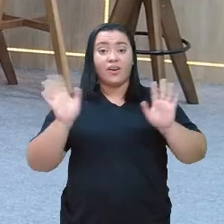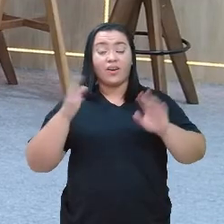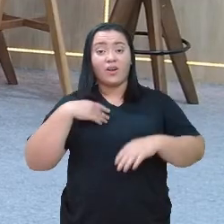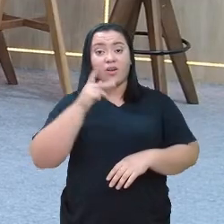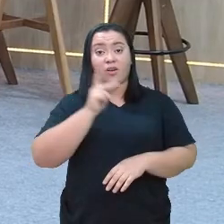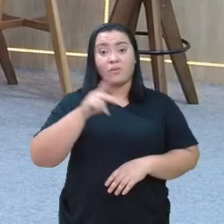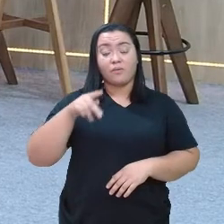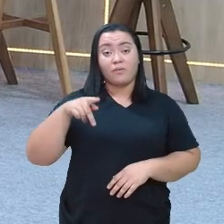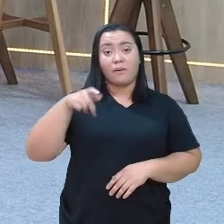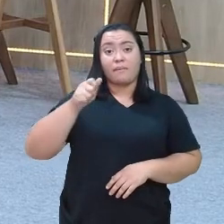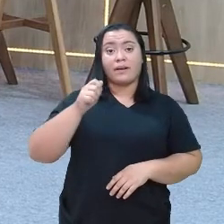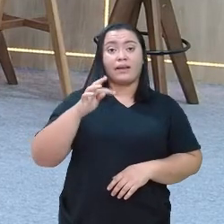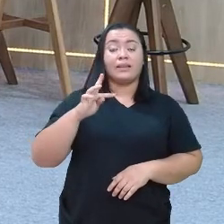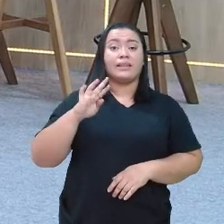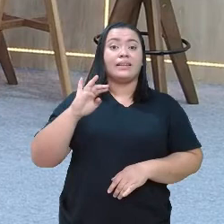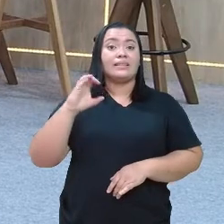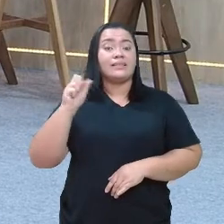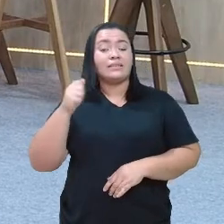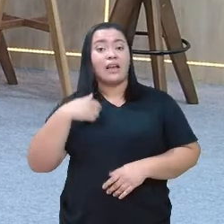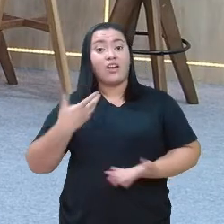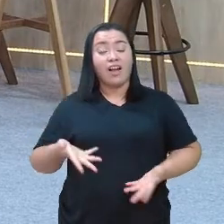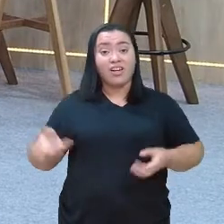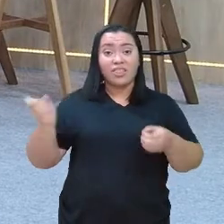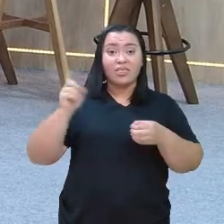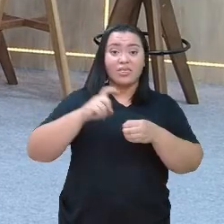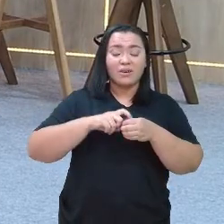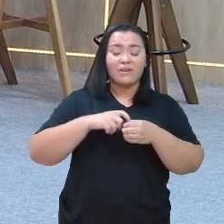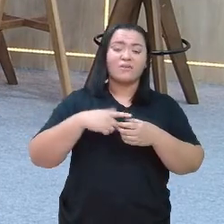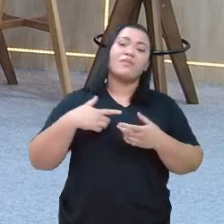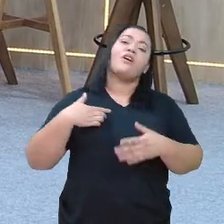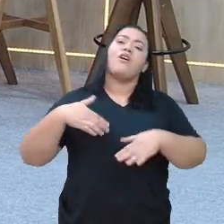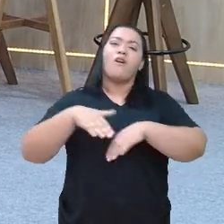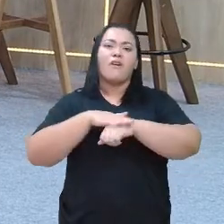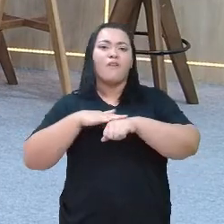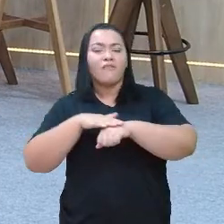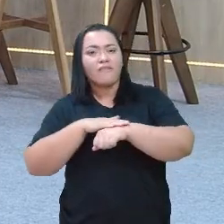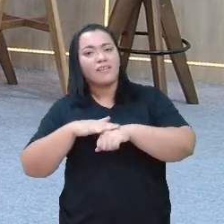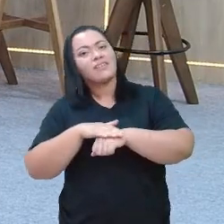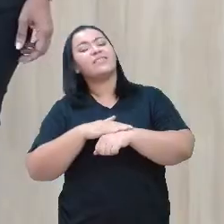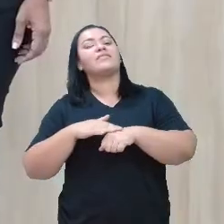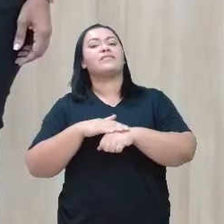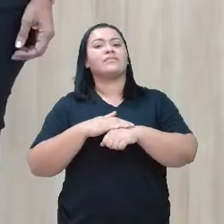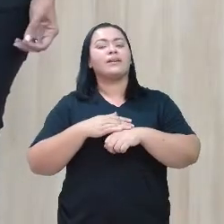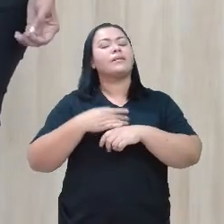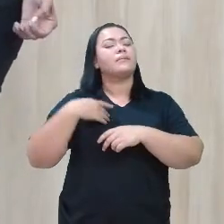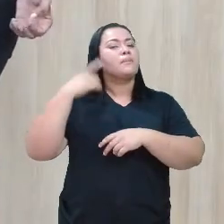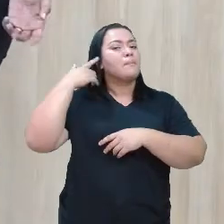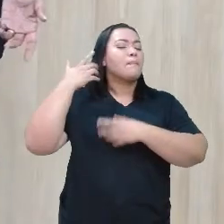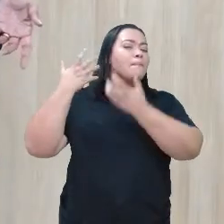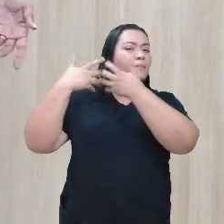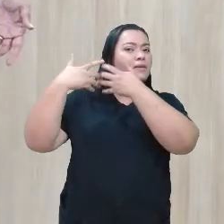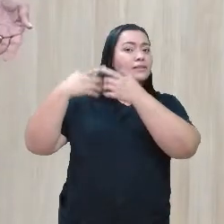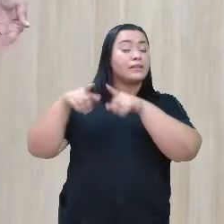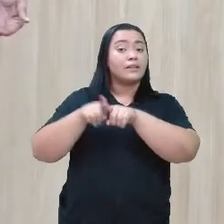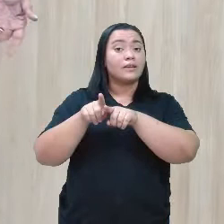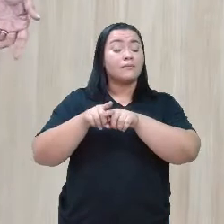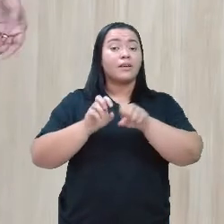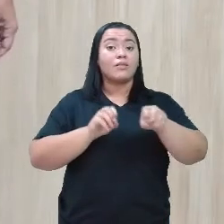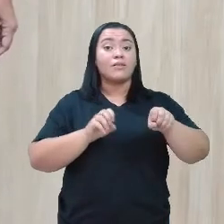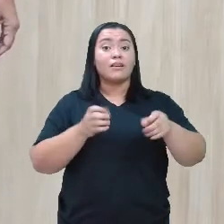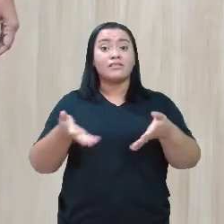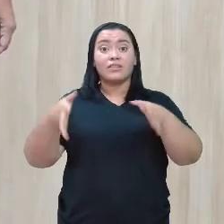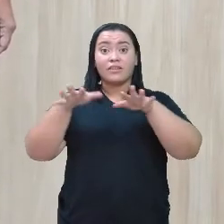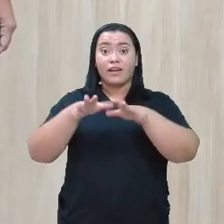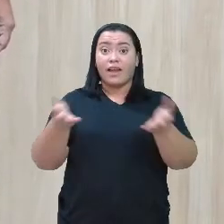professora Patrícia Fontes. Estou de volta para retomarmos as nossas conversas, as nossas reflexões sobre a educação inclusiva aqui no